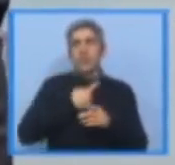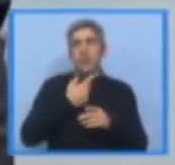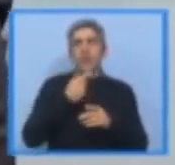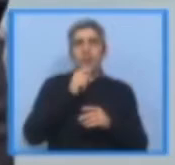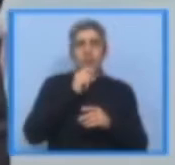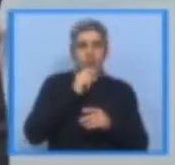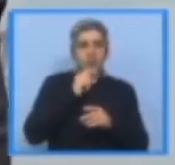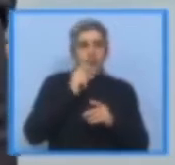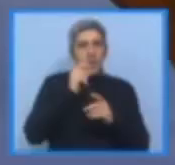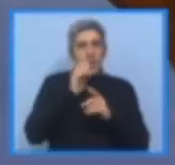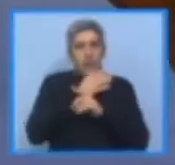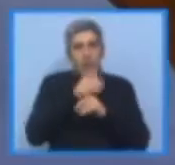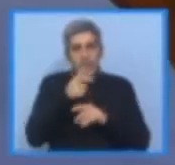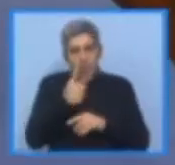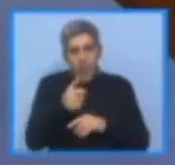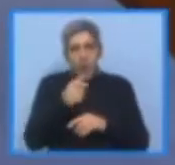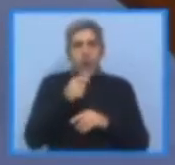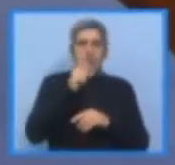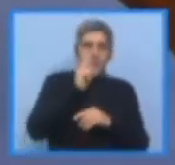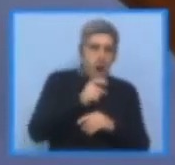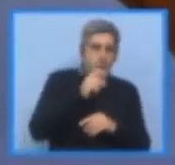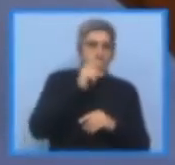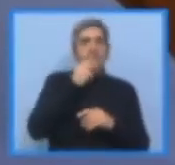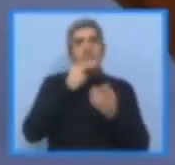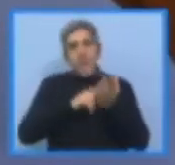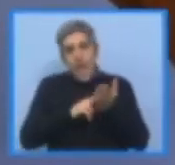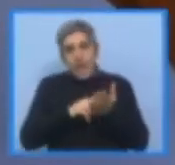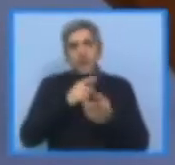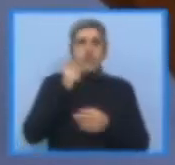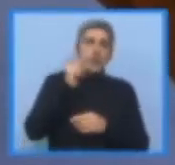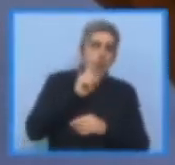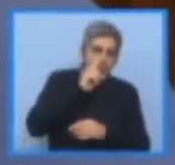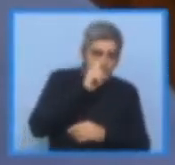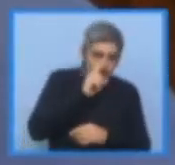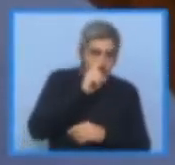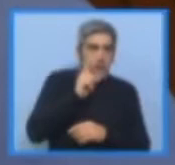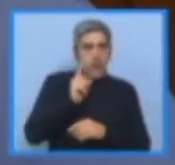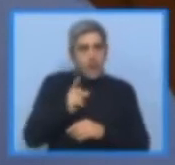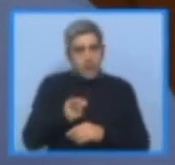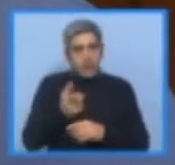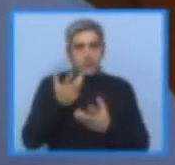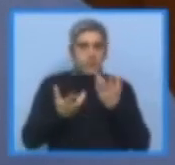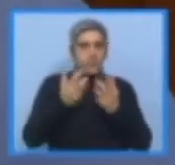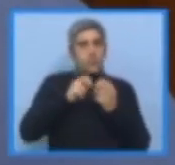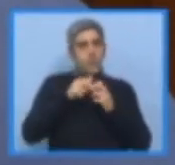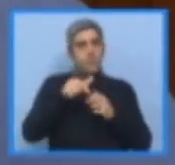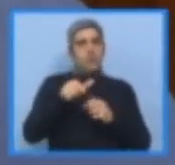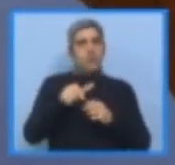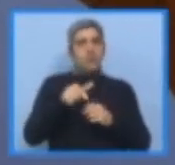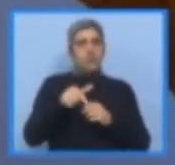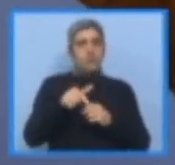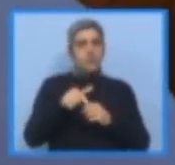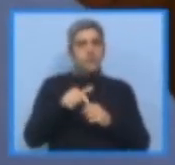de discernir se aquilo é bom, se aquilo é mau, se aquilo é verdade, se aquilo é mentira. E aqui é que está o problema.